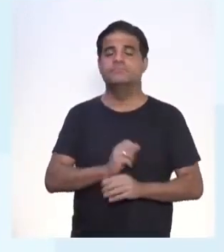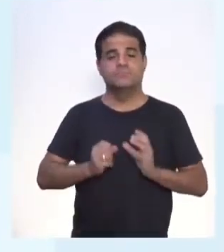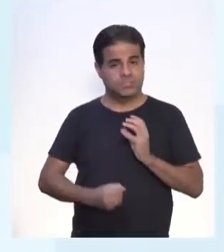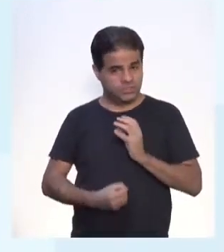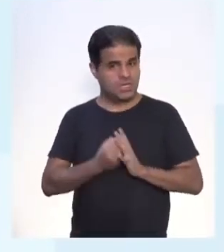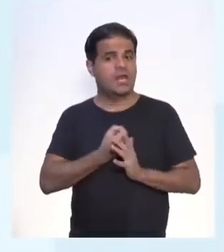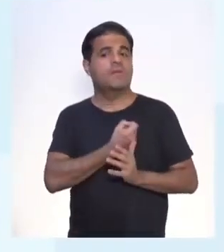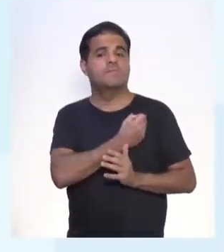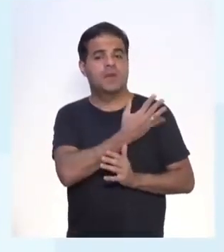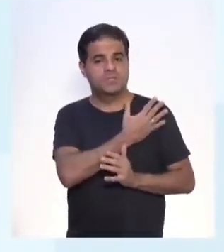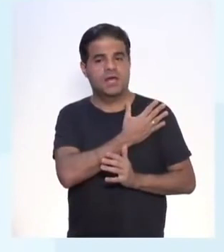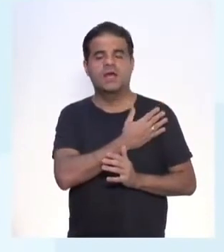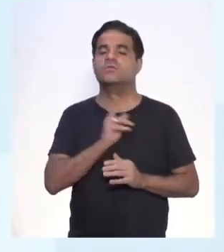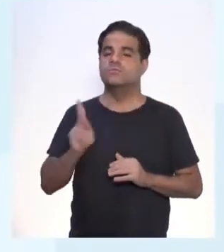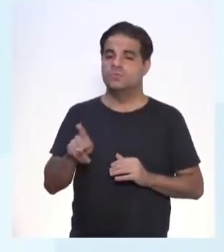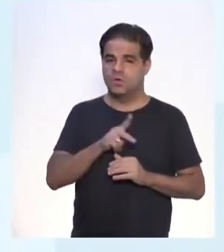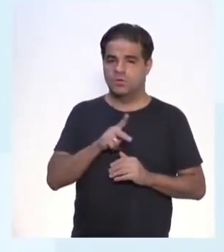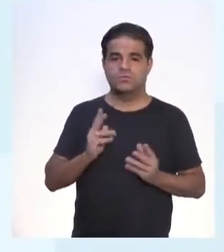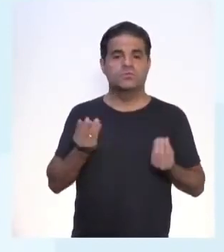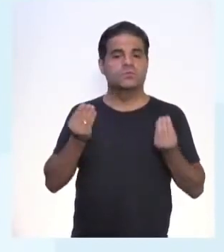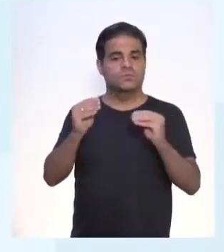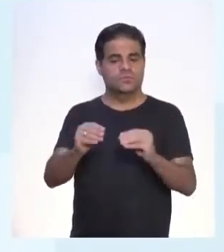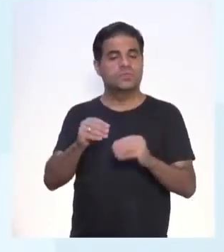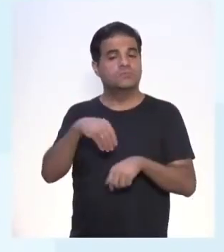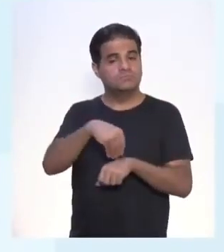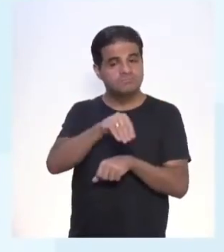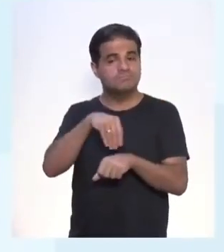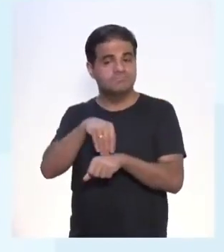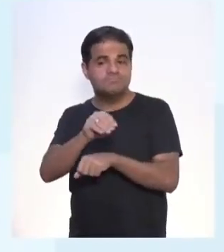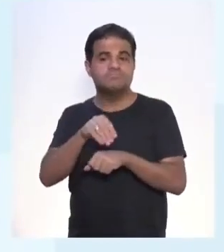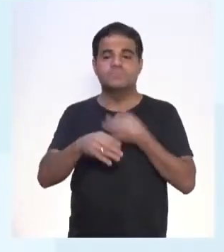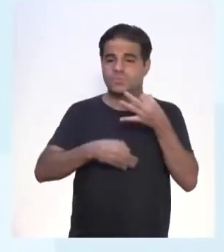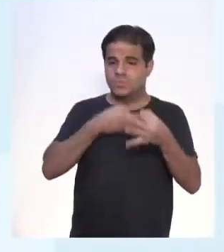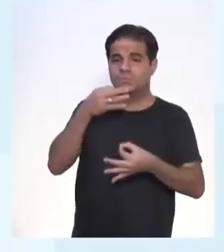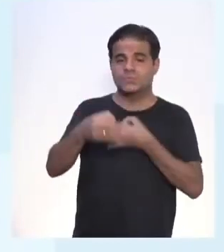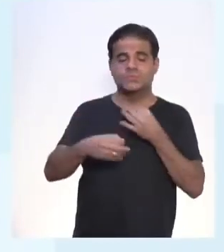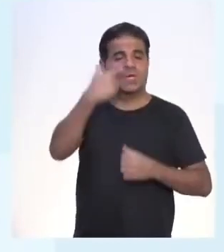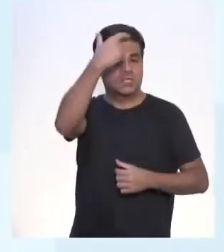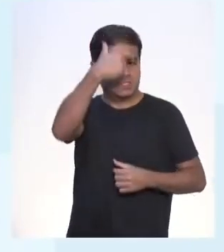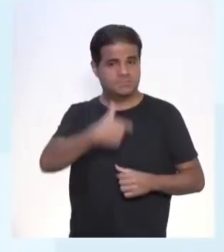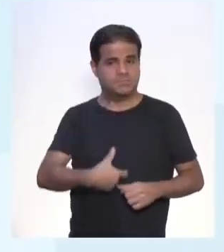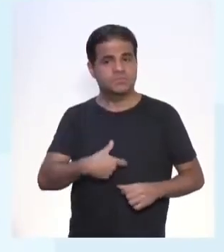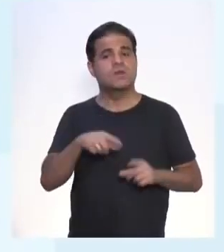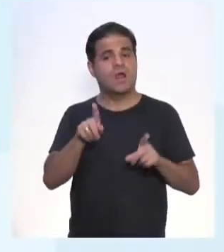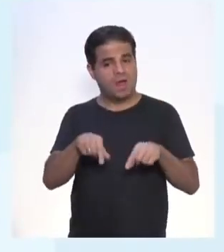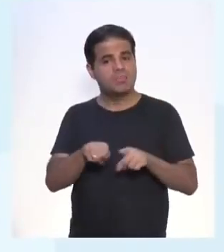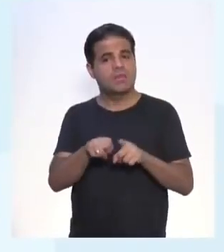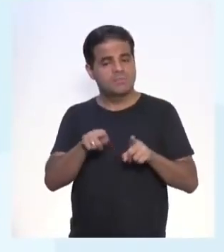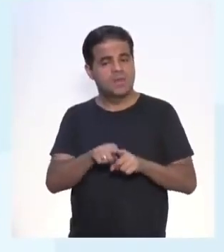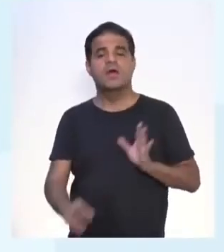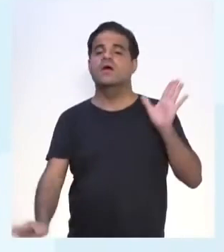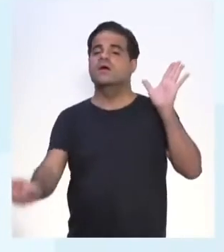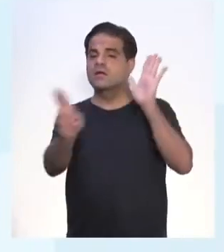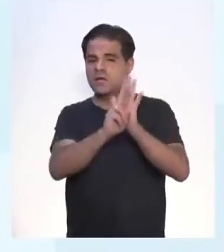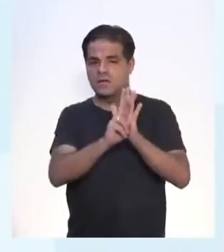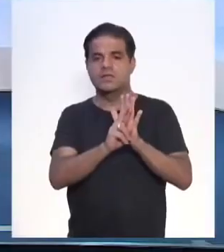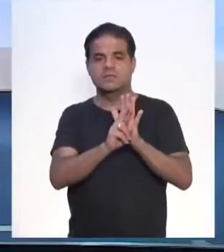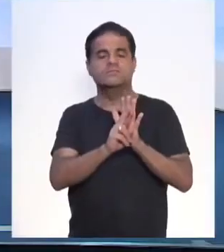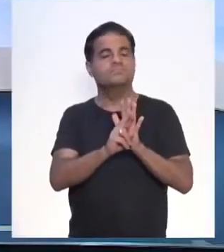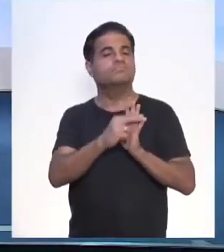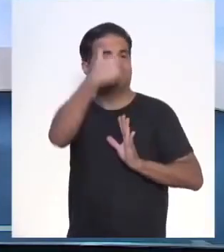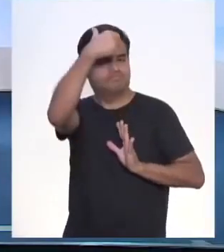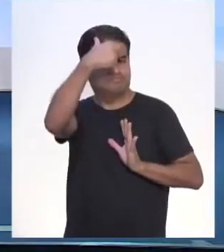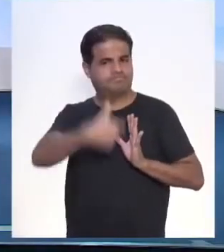Isso os professores estão colocando aqui no chat, dando contribuições fundamentais. Essa postura também representa o processo de